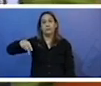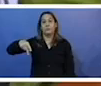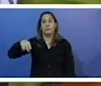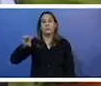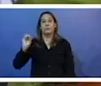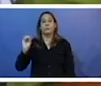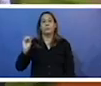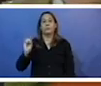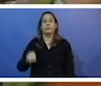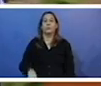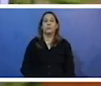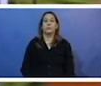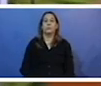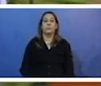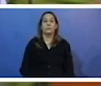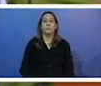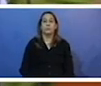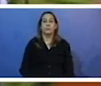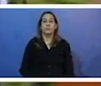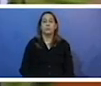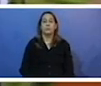Tempo. É assim? Não.